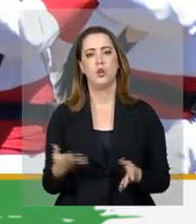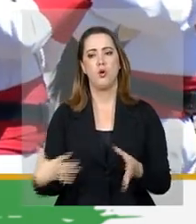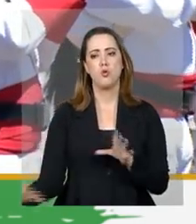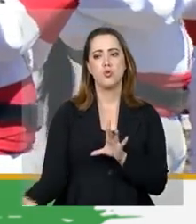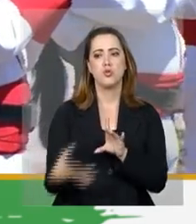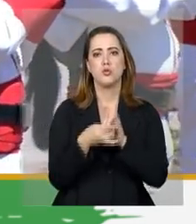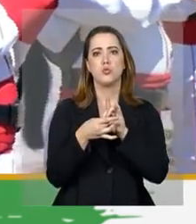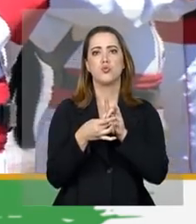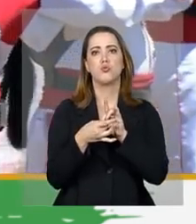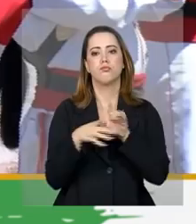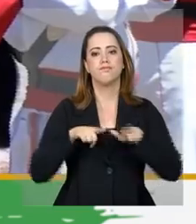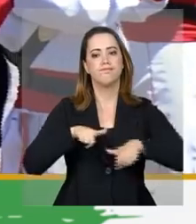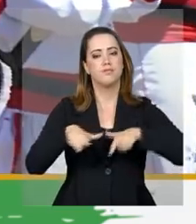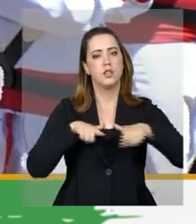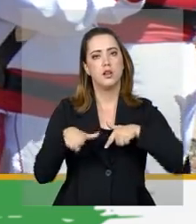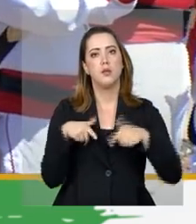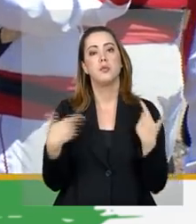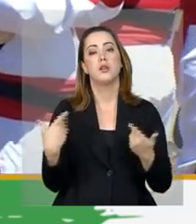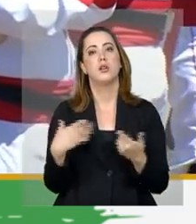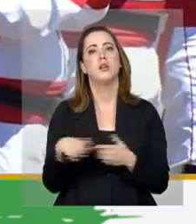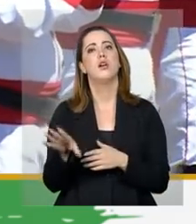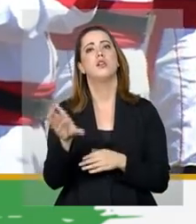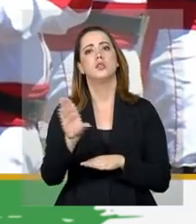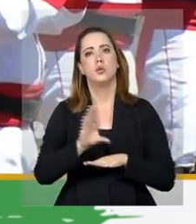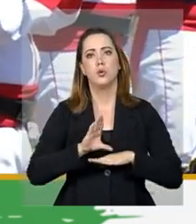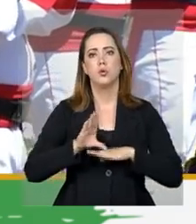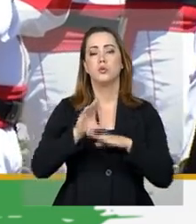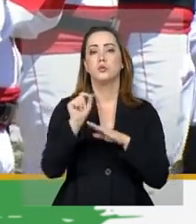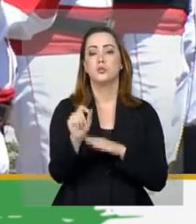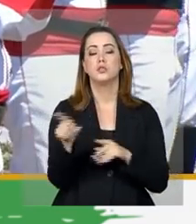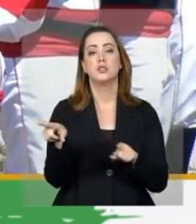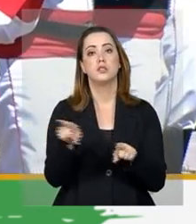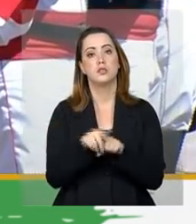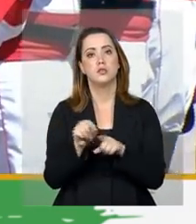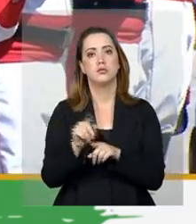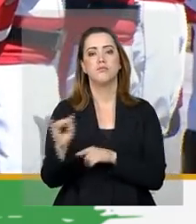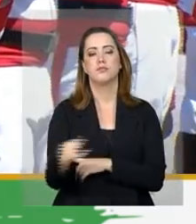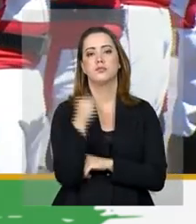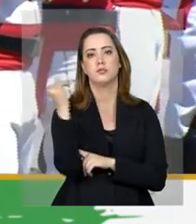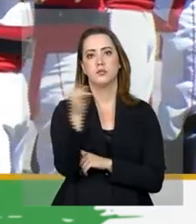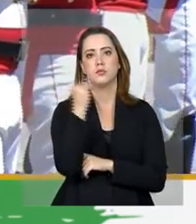ações em conjunto, coordenadas, isso é fundamental.